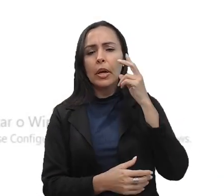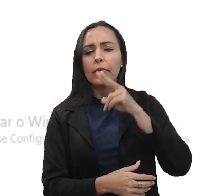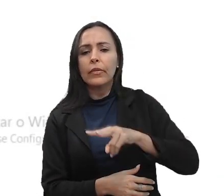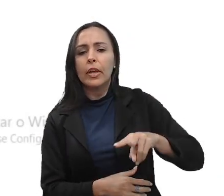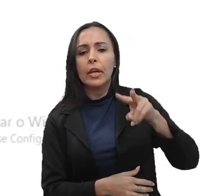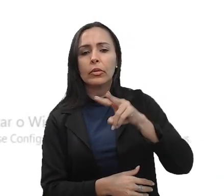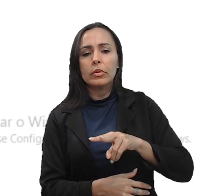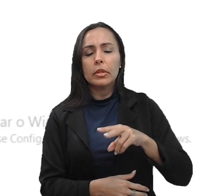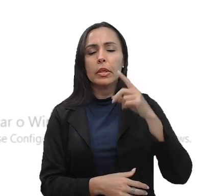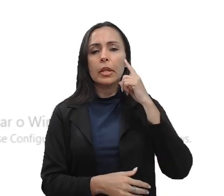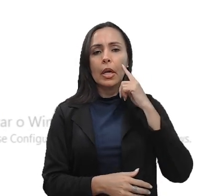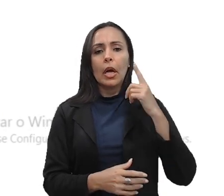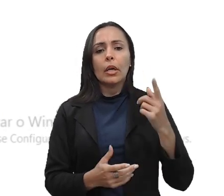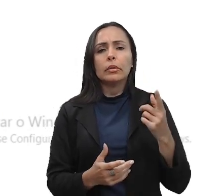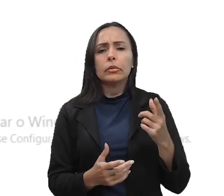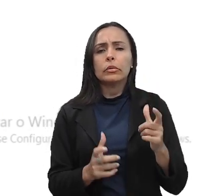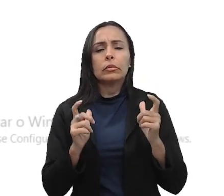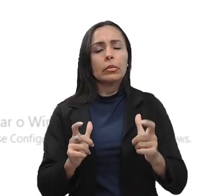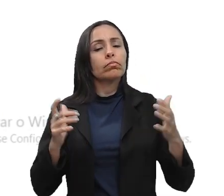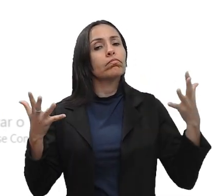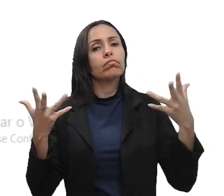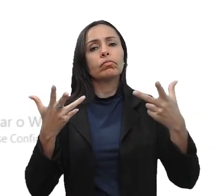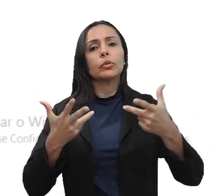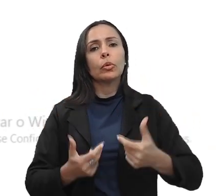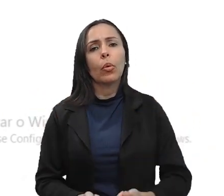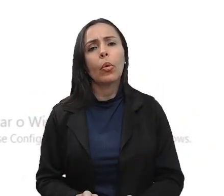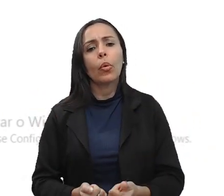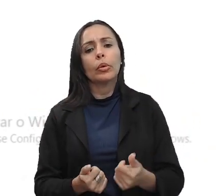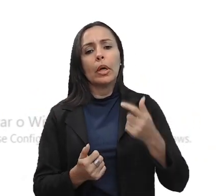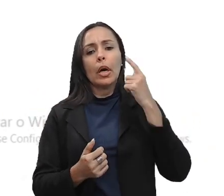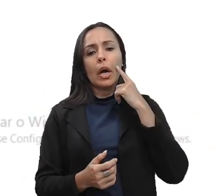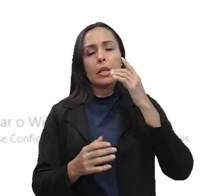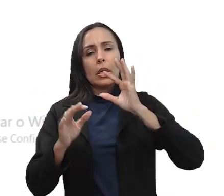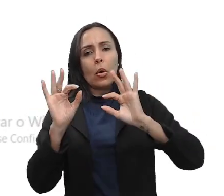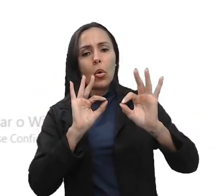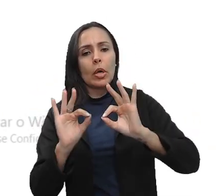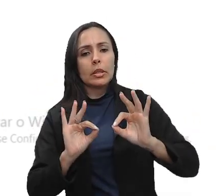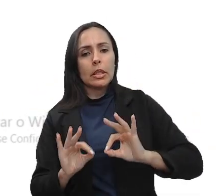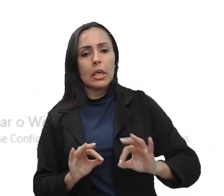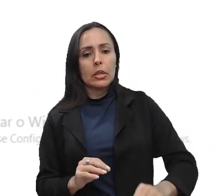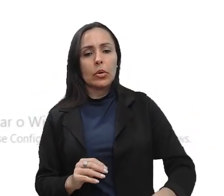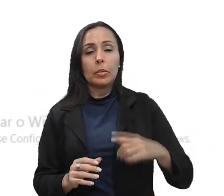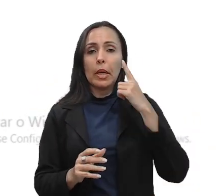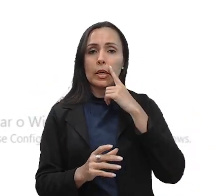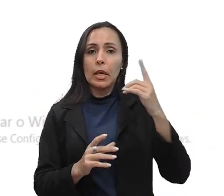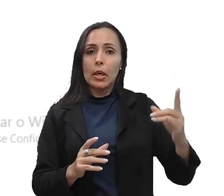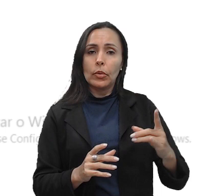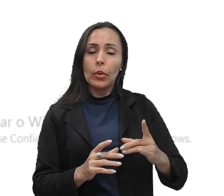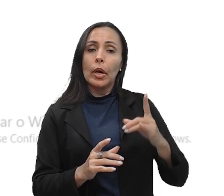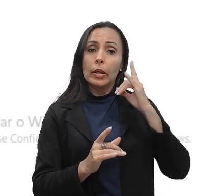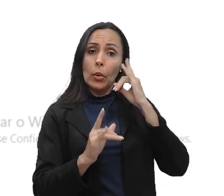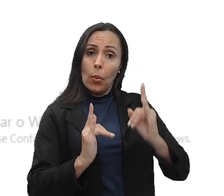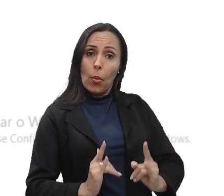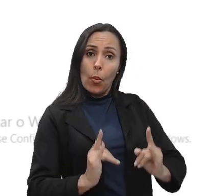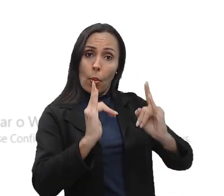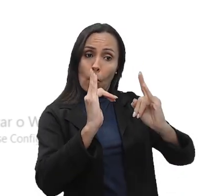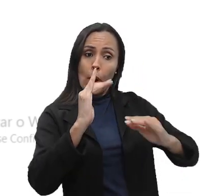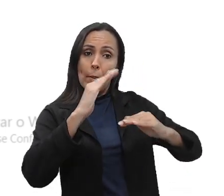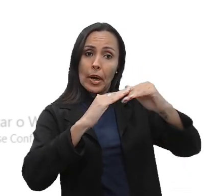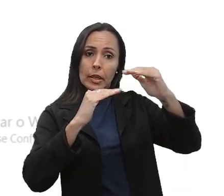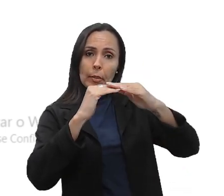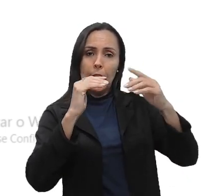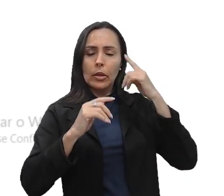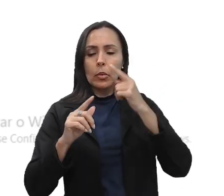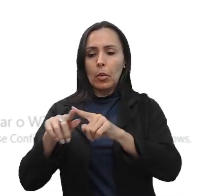de layout, onde está toda essa residência ou esse pequeno apartamento, mostrando aí os